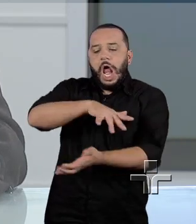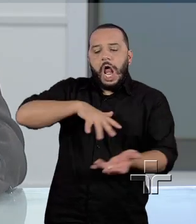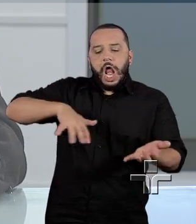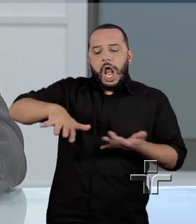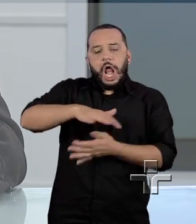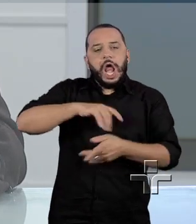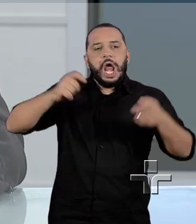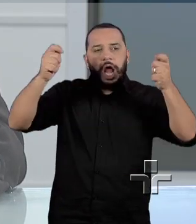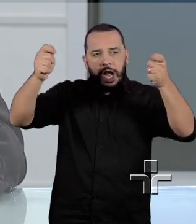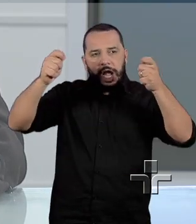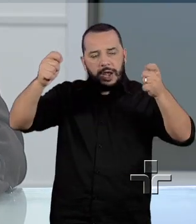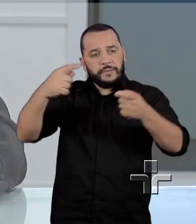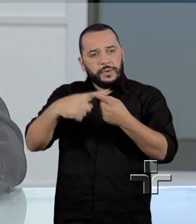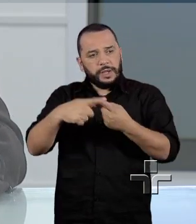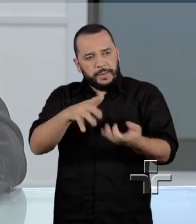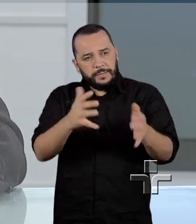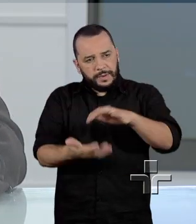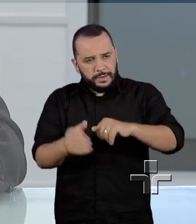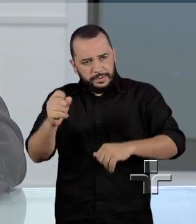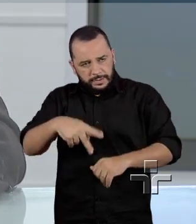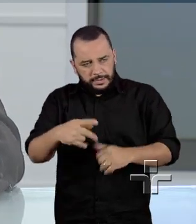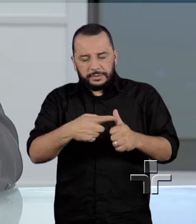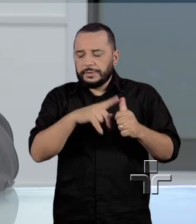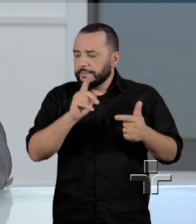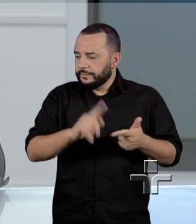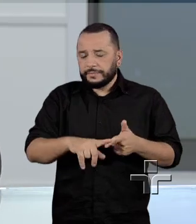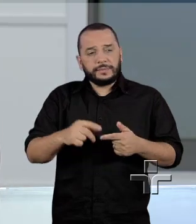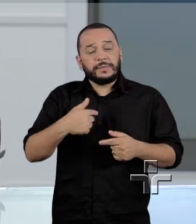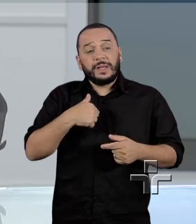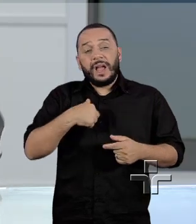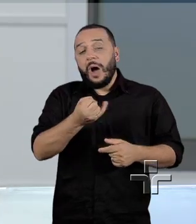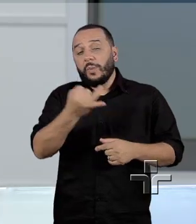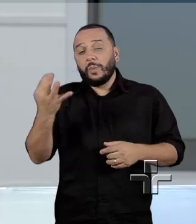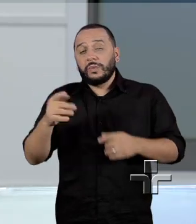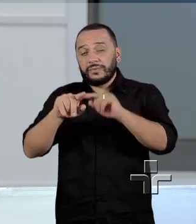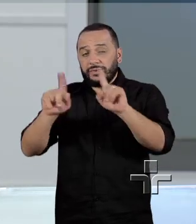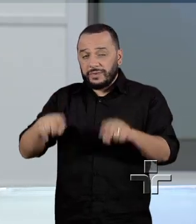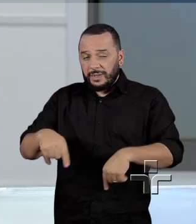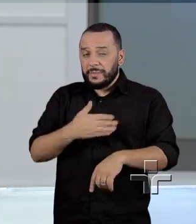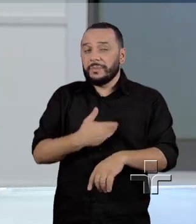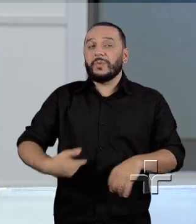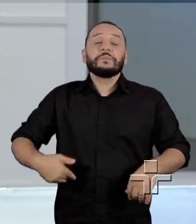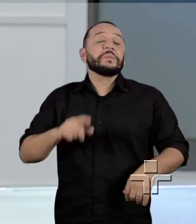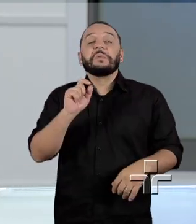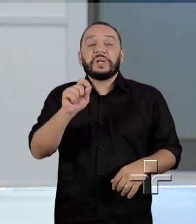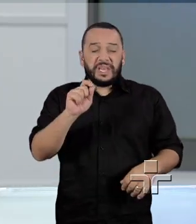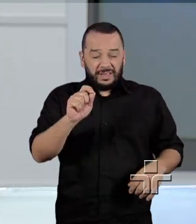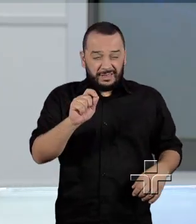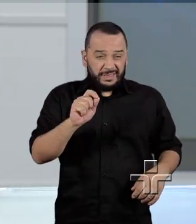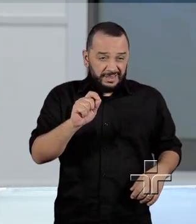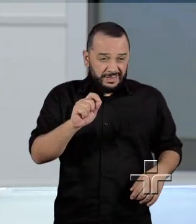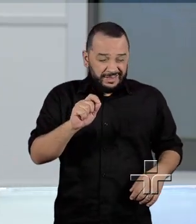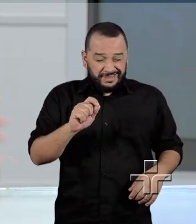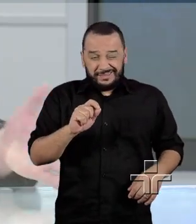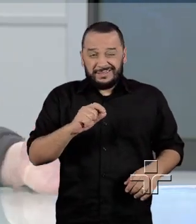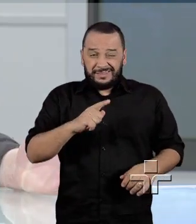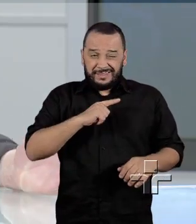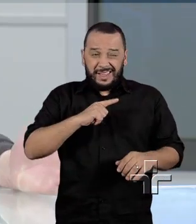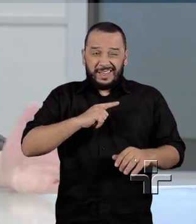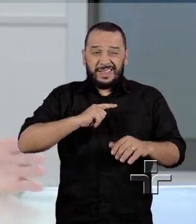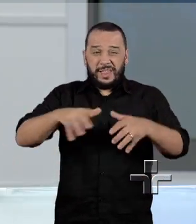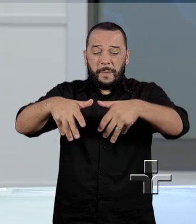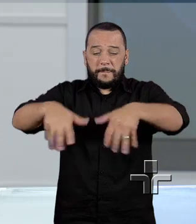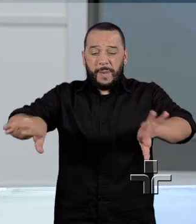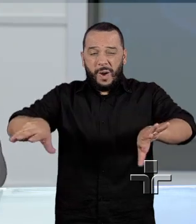por conta da Previdência, ele não está fazendo greve alguns funcionários públicos. Há uma polarização